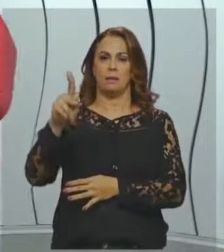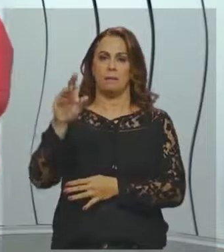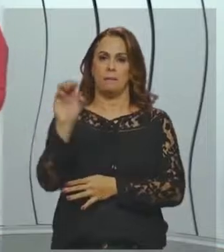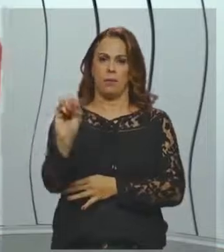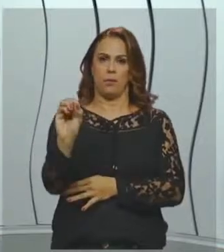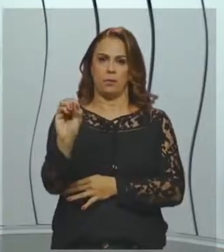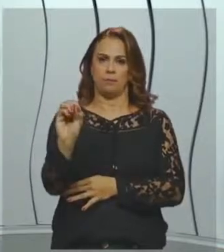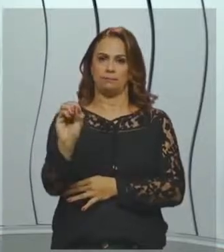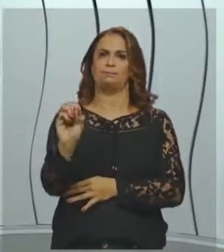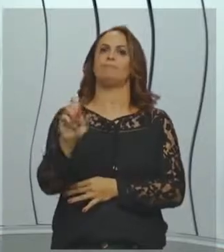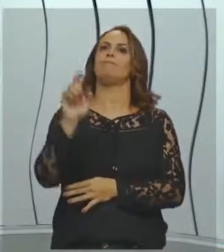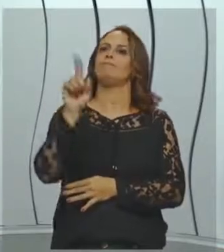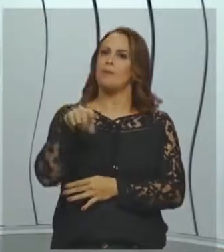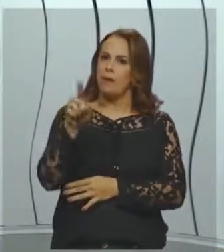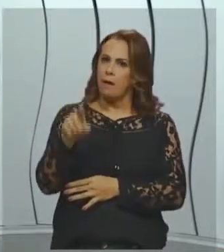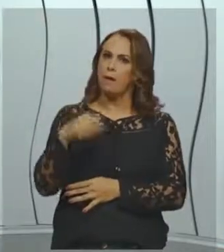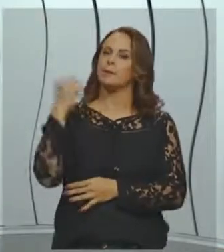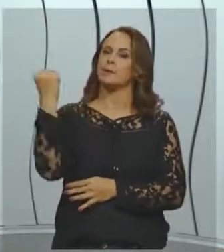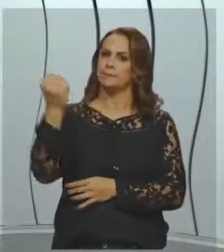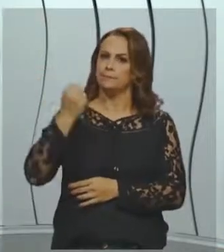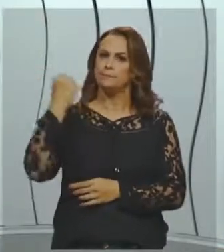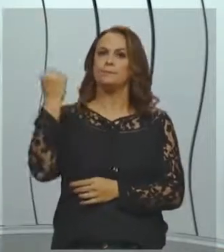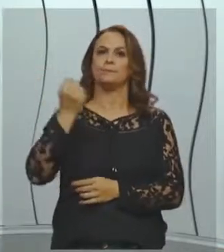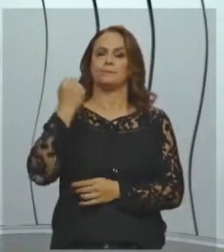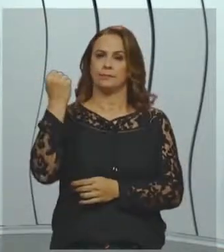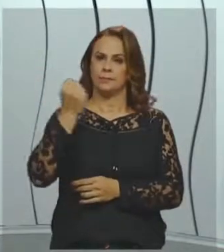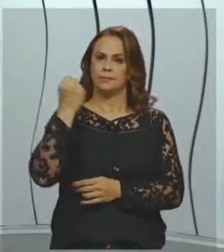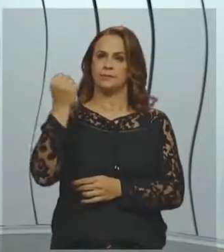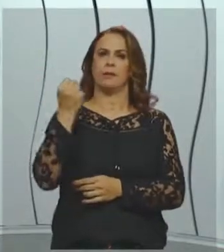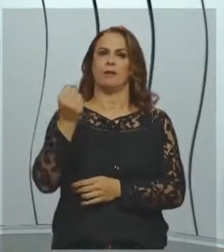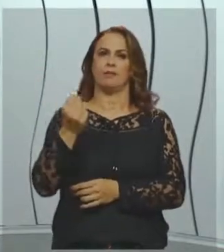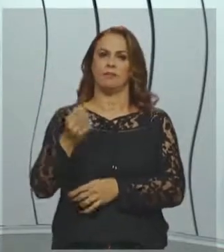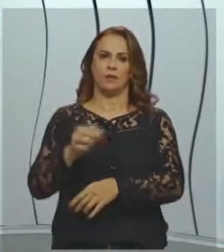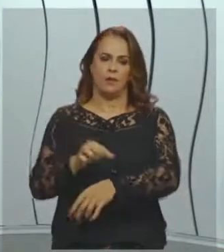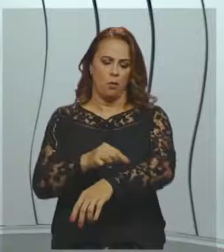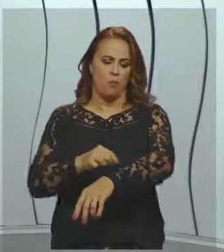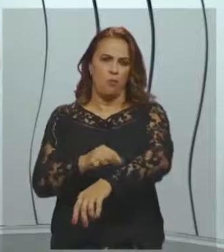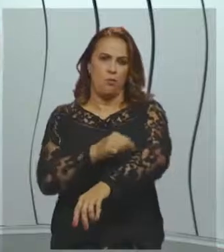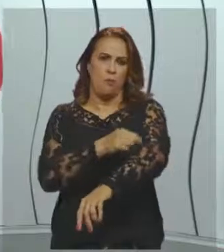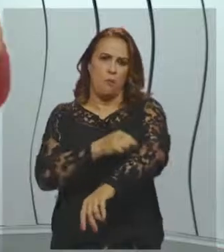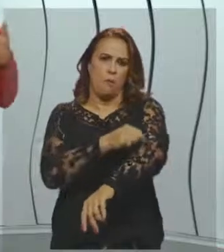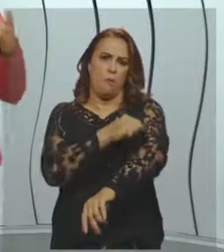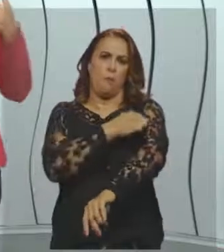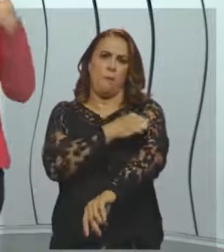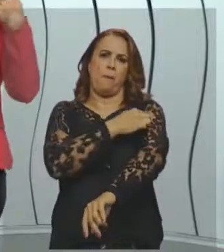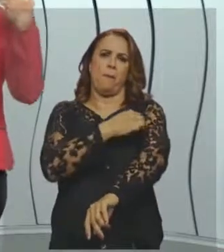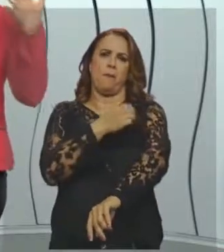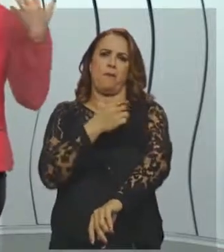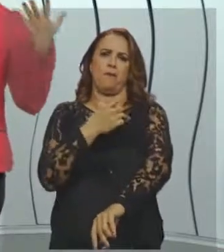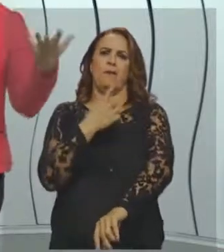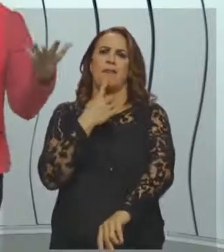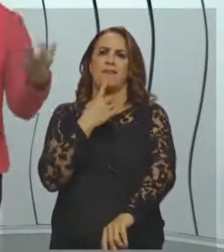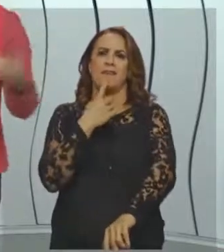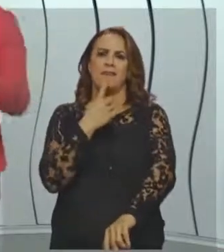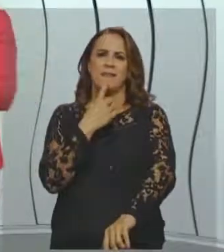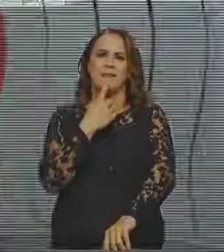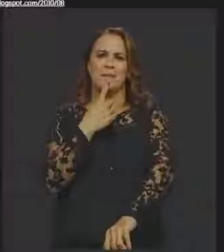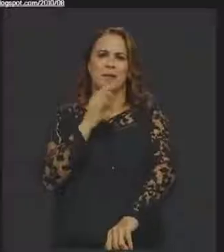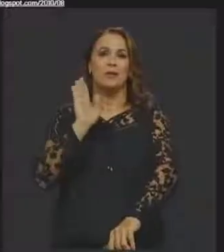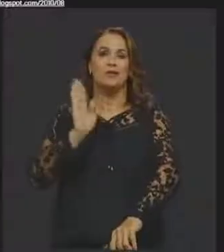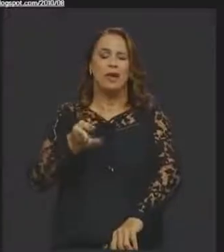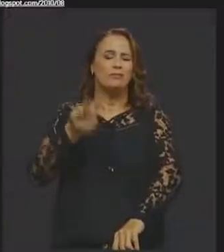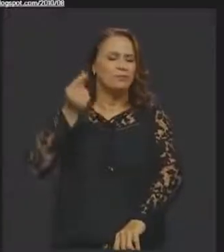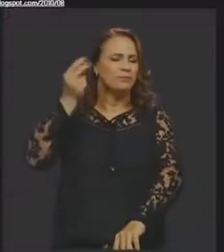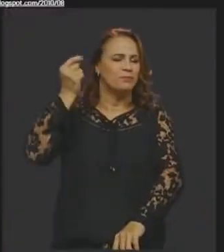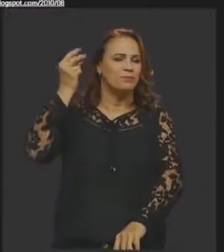é uma doença da nossa atualidade agora, porque ela já existiu. Teve muito tempo que